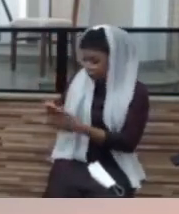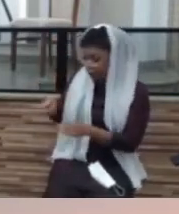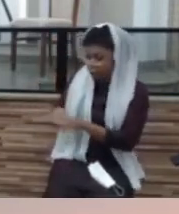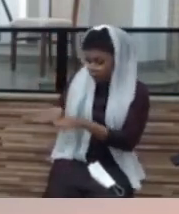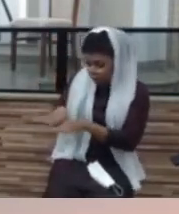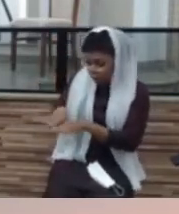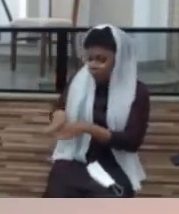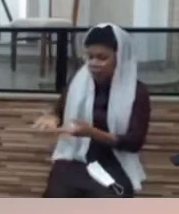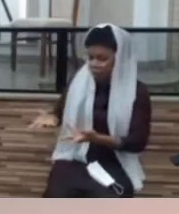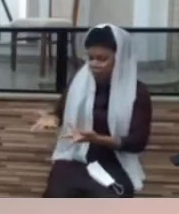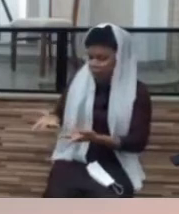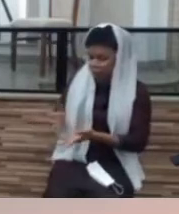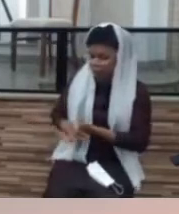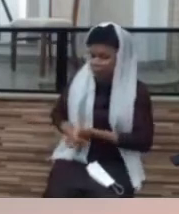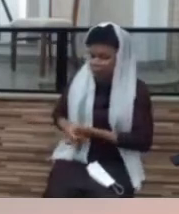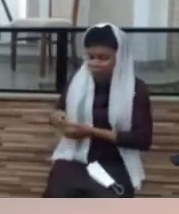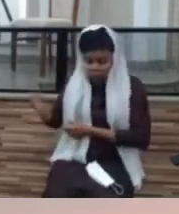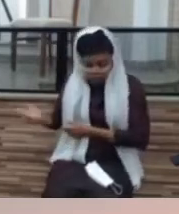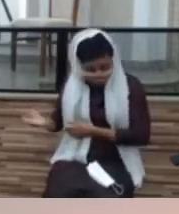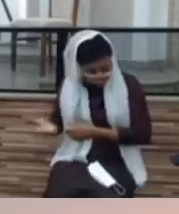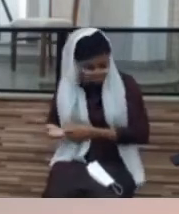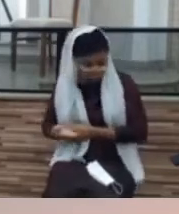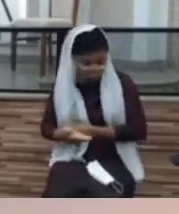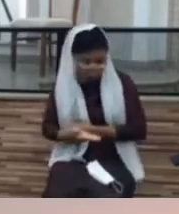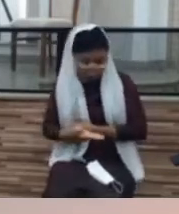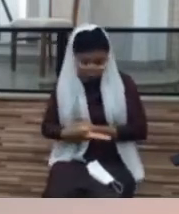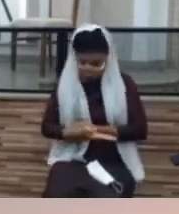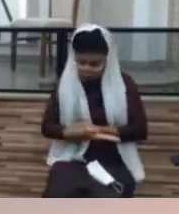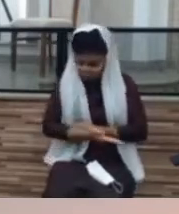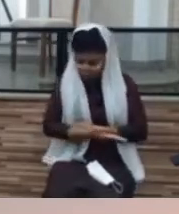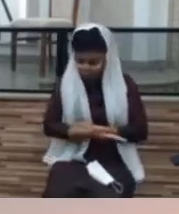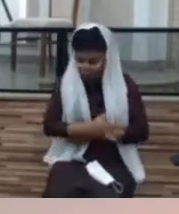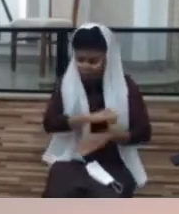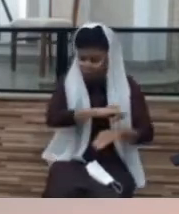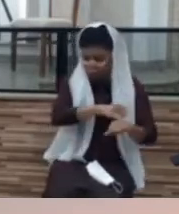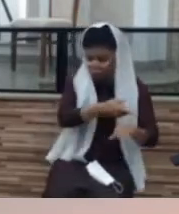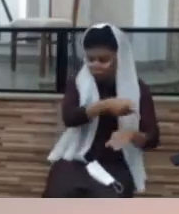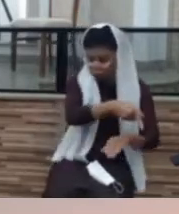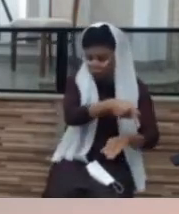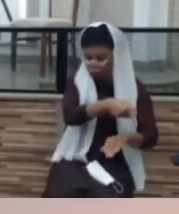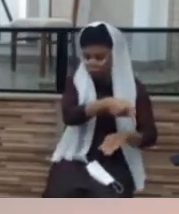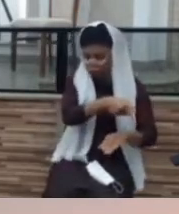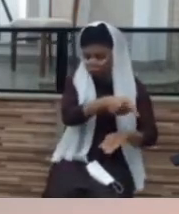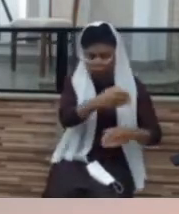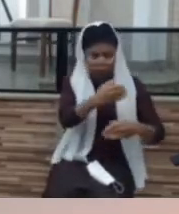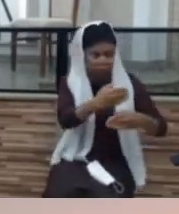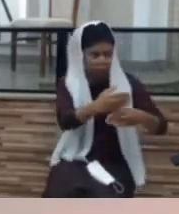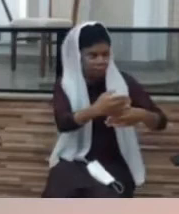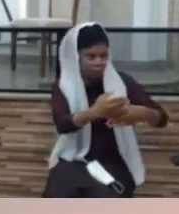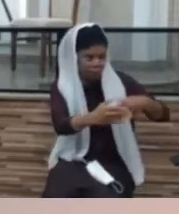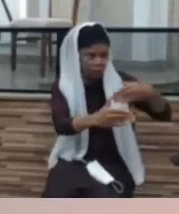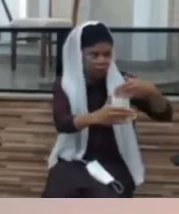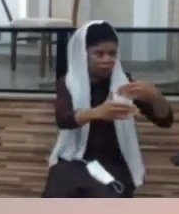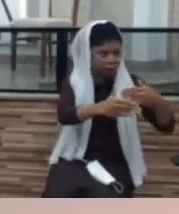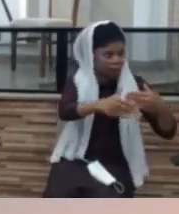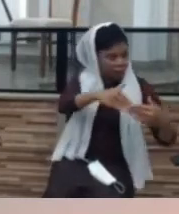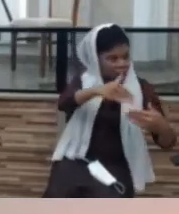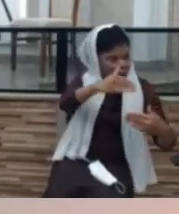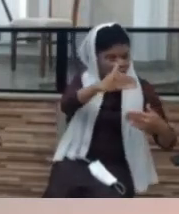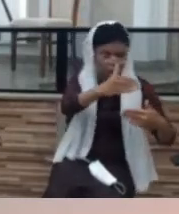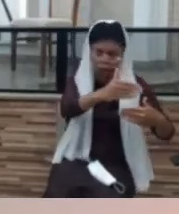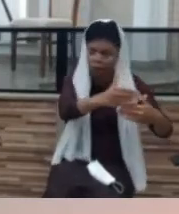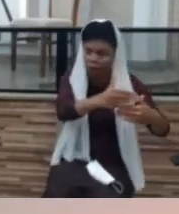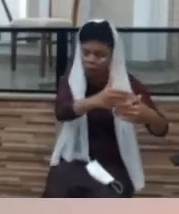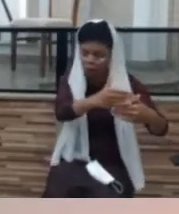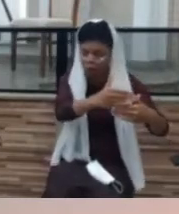de reerguer, irmãos, a cidade, principalmente as muralhas, porque uma cidade daquele tempo, irmãos,